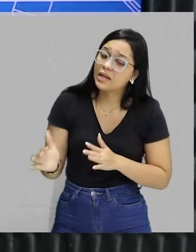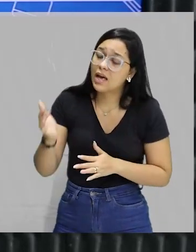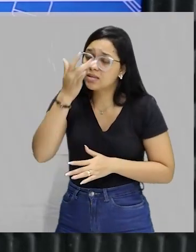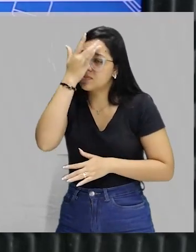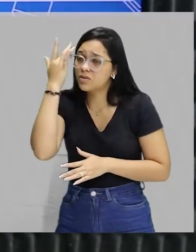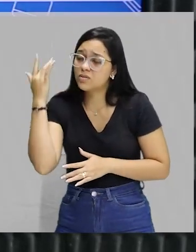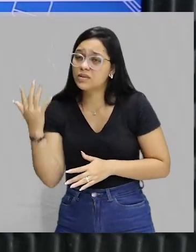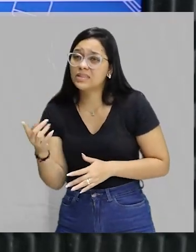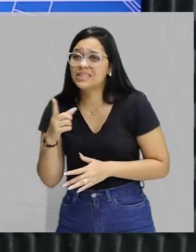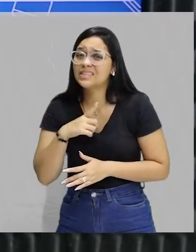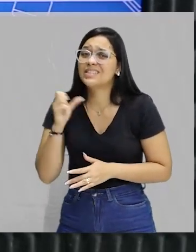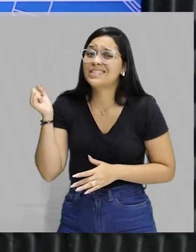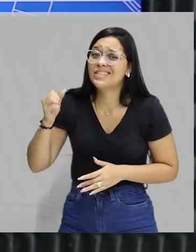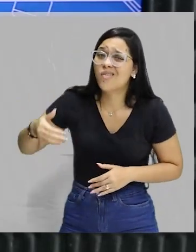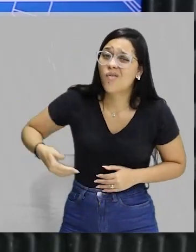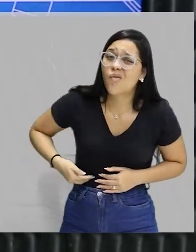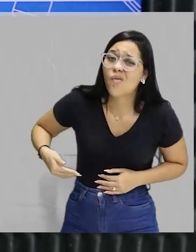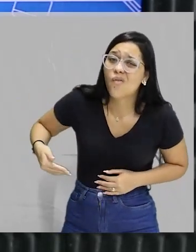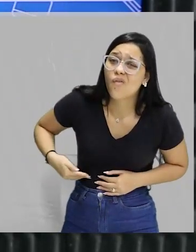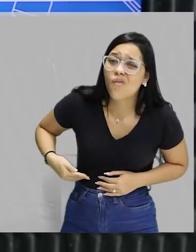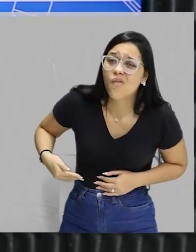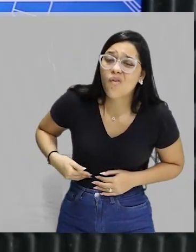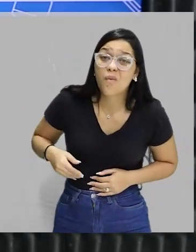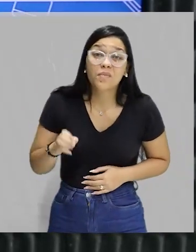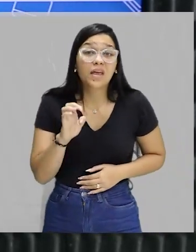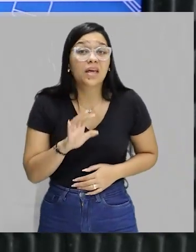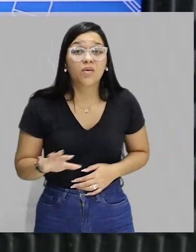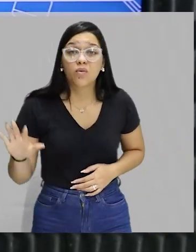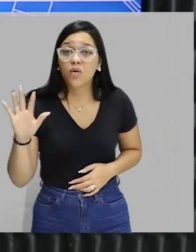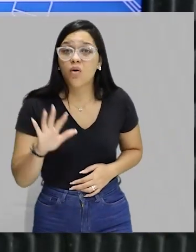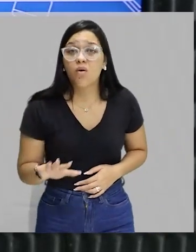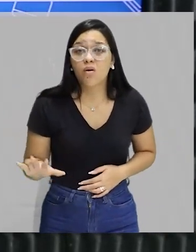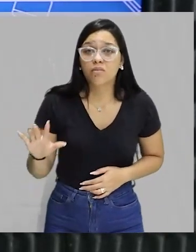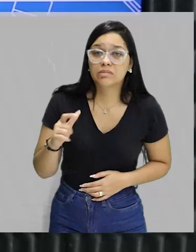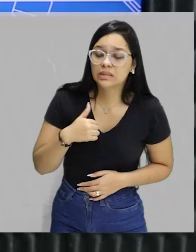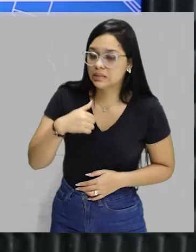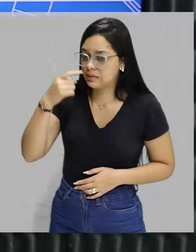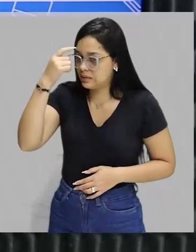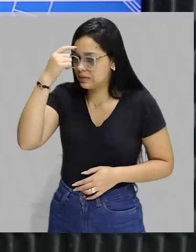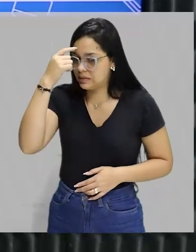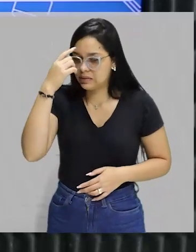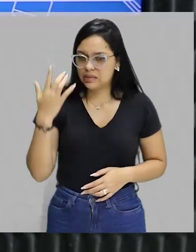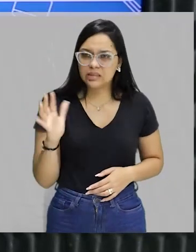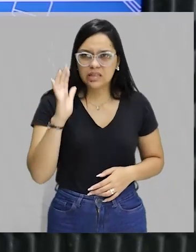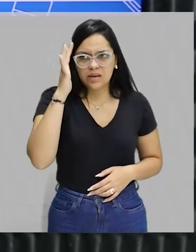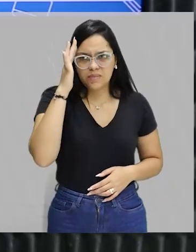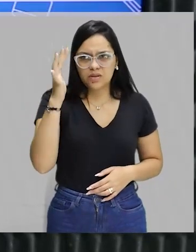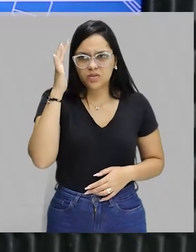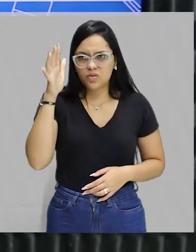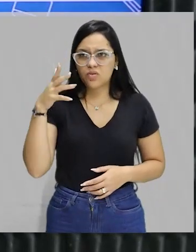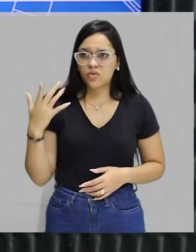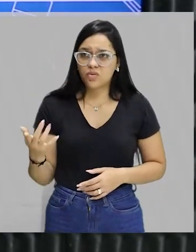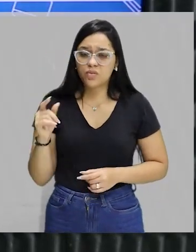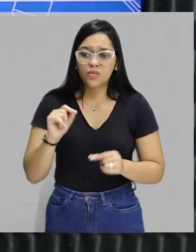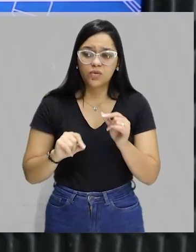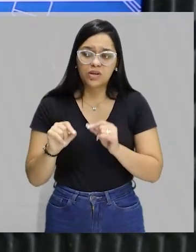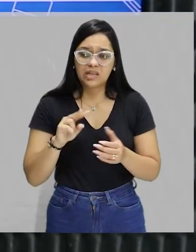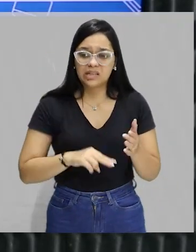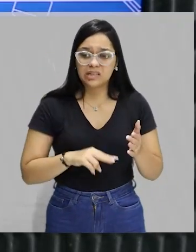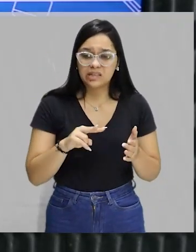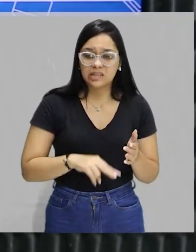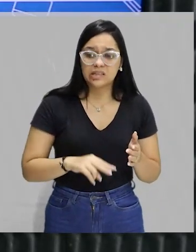pessoas passavam muita fome. Eu estou falando na Europa. Caramba, eu não tinha noção disso. Já imaginaram quanto uma obra